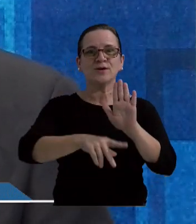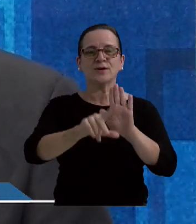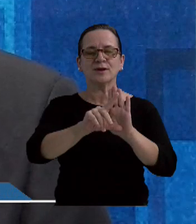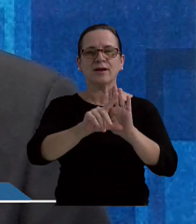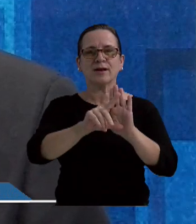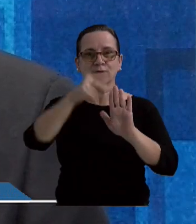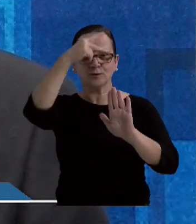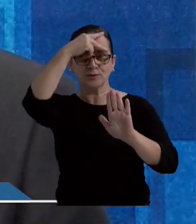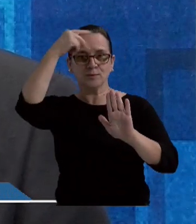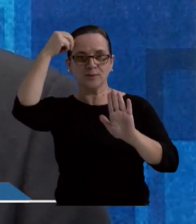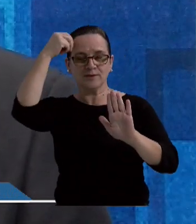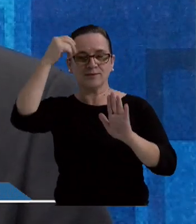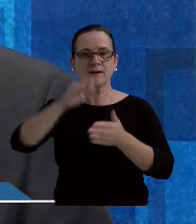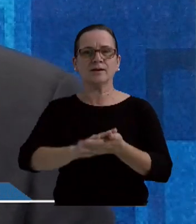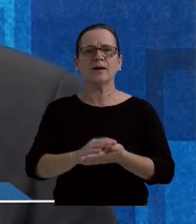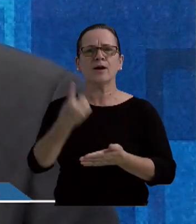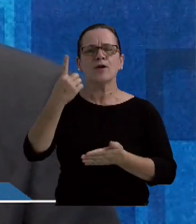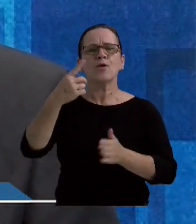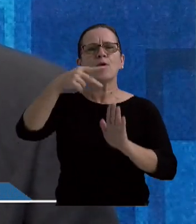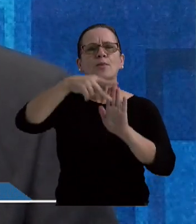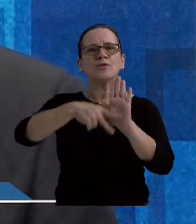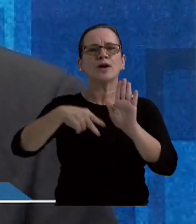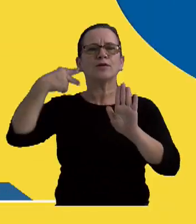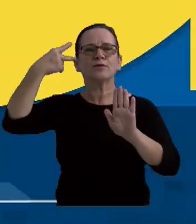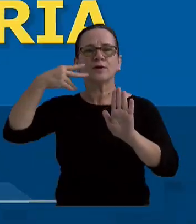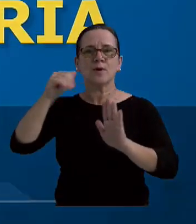projeto de lei do vereador Alan Matias